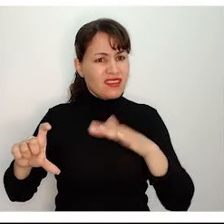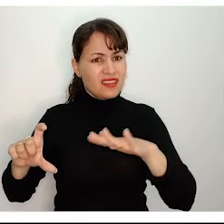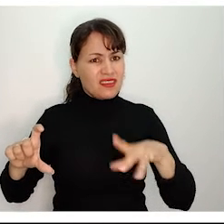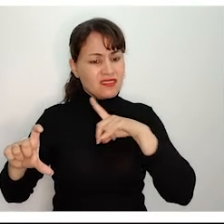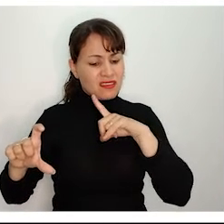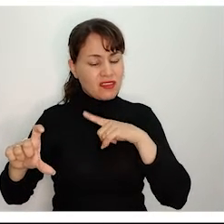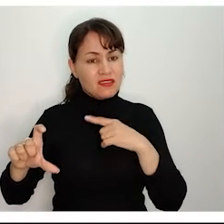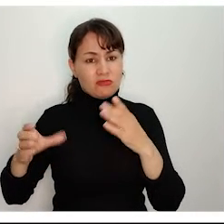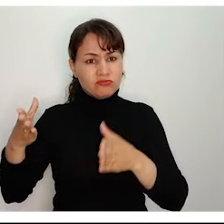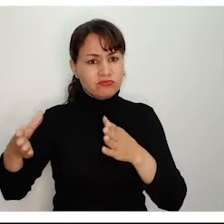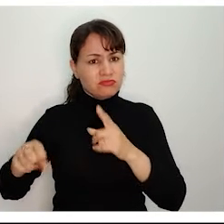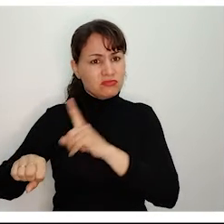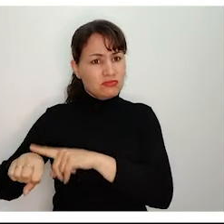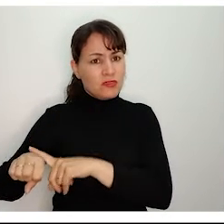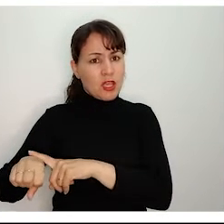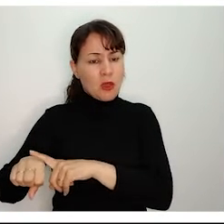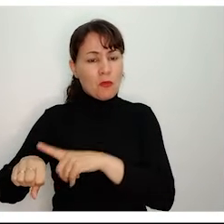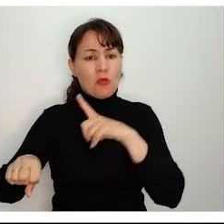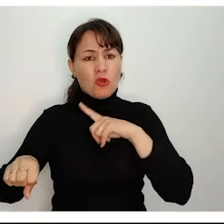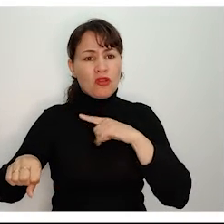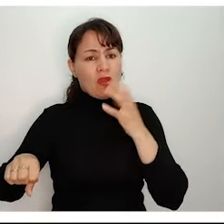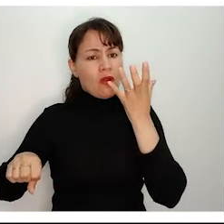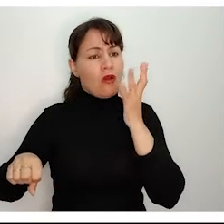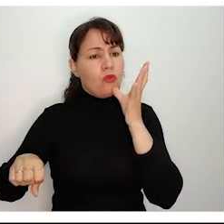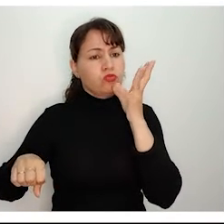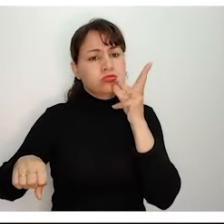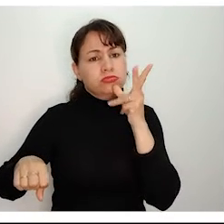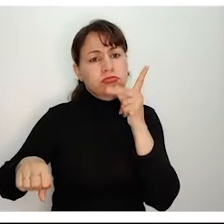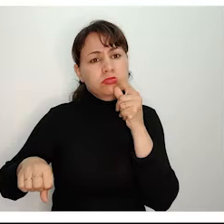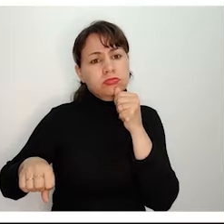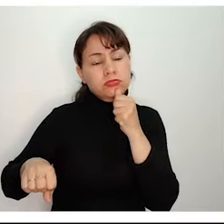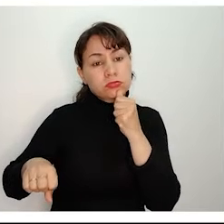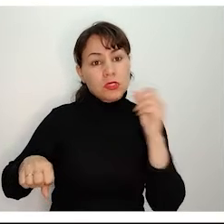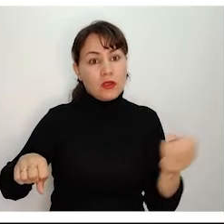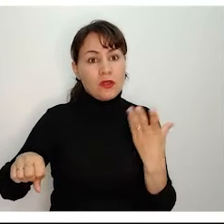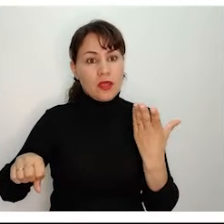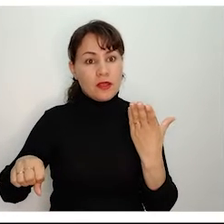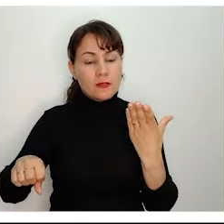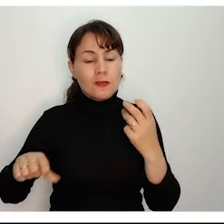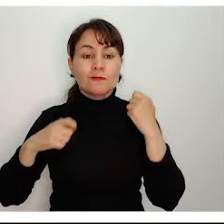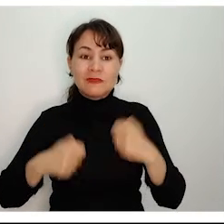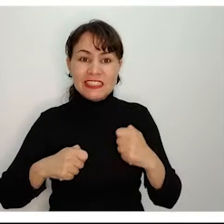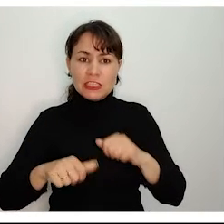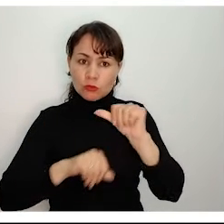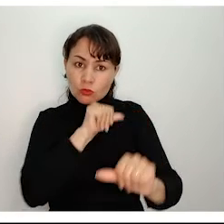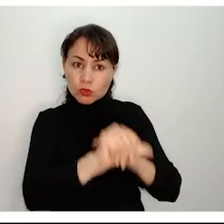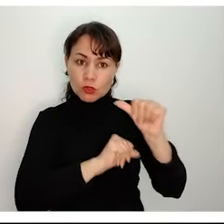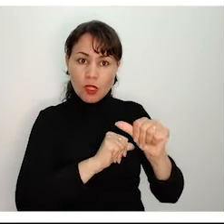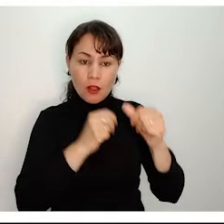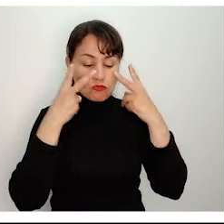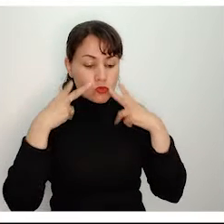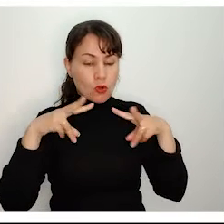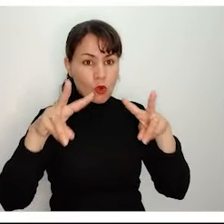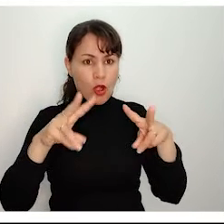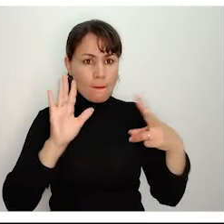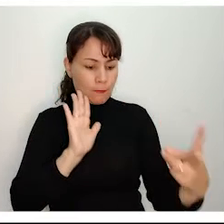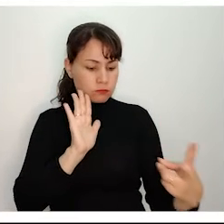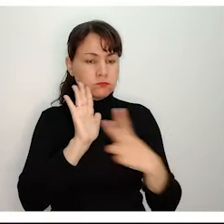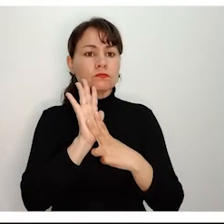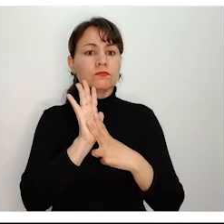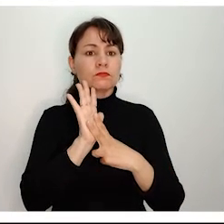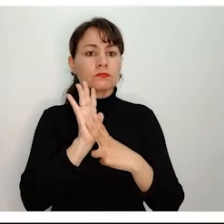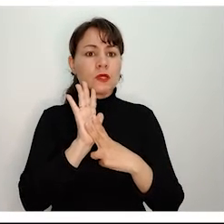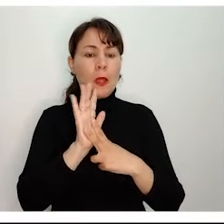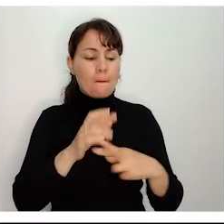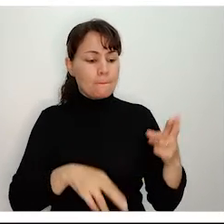cada criança tem seu tempo, quando algum atraso do desenvolvimento está acontecendo, ele precisa ser trocado por um olhar